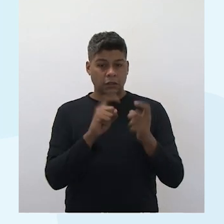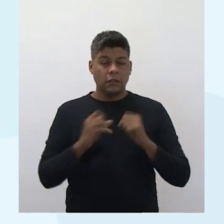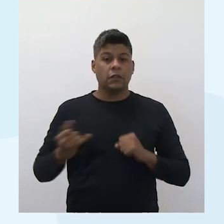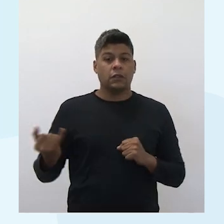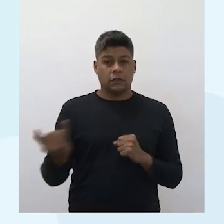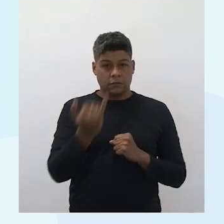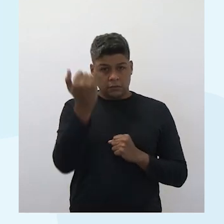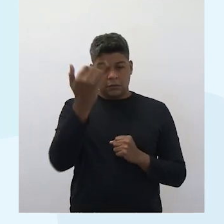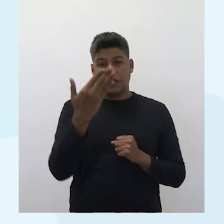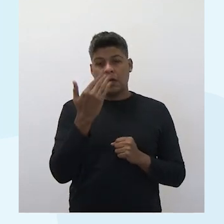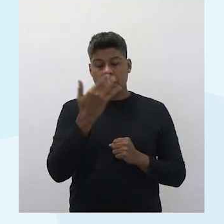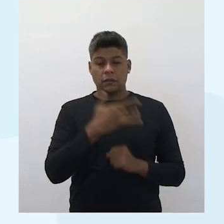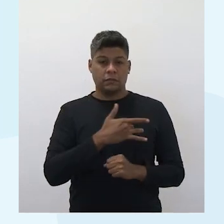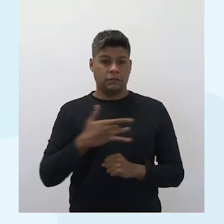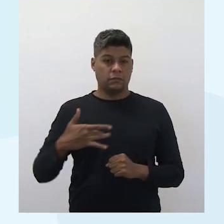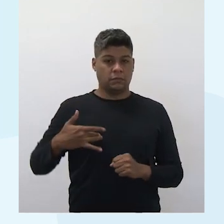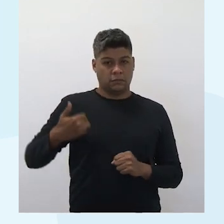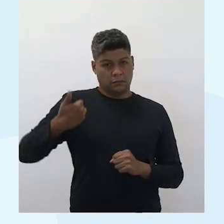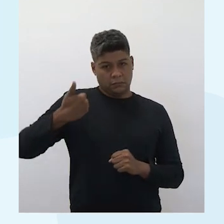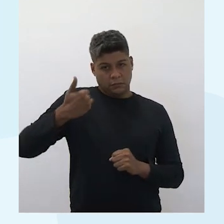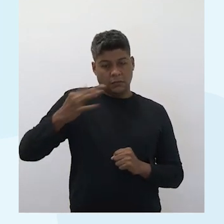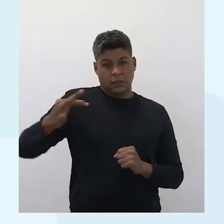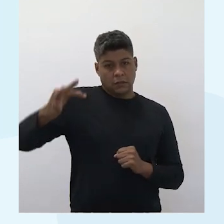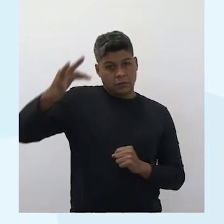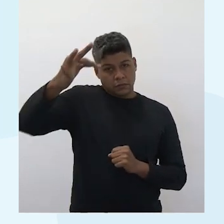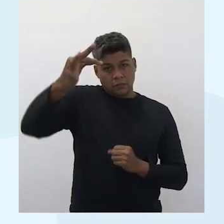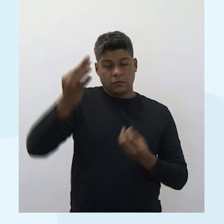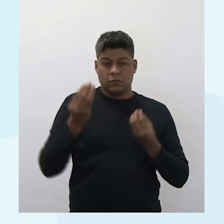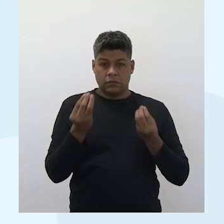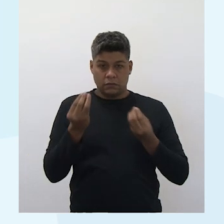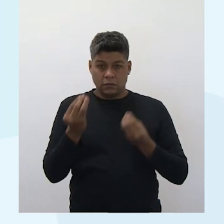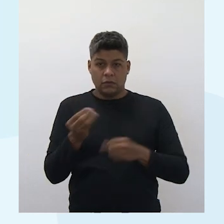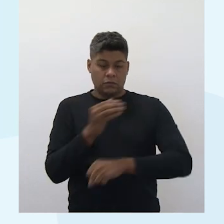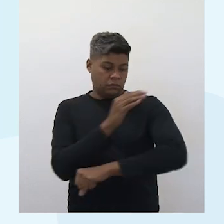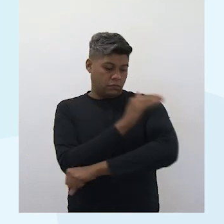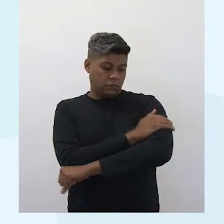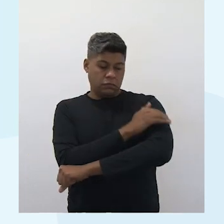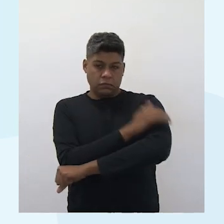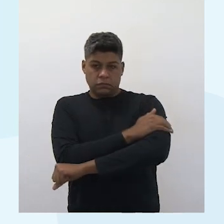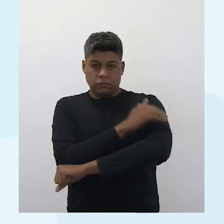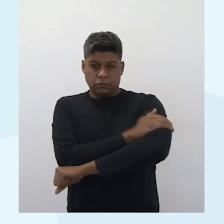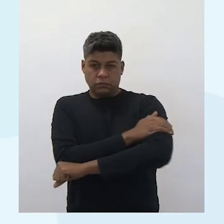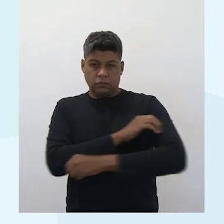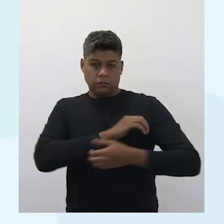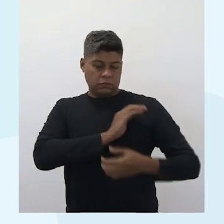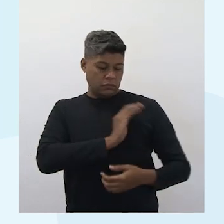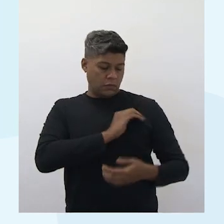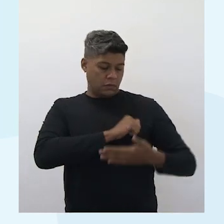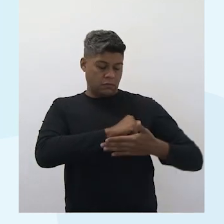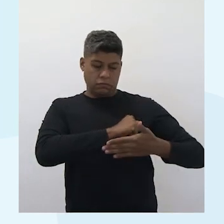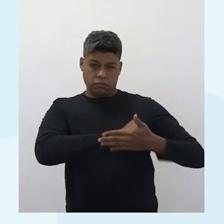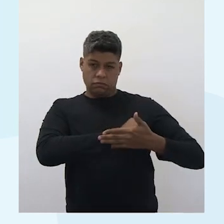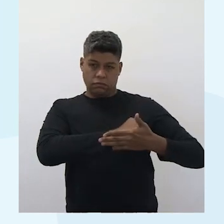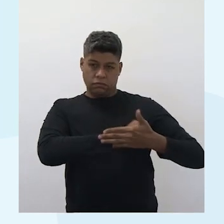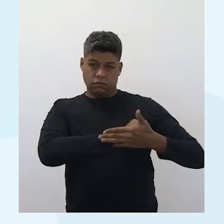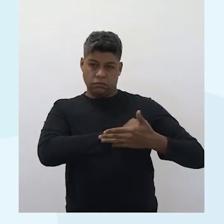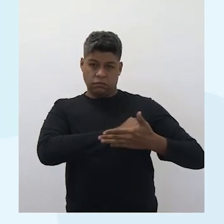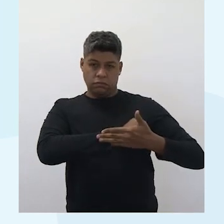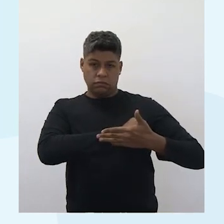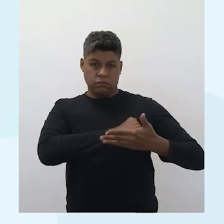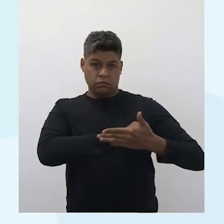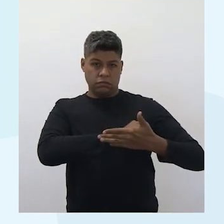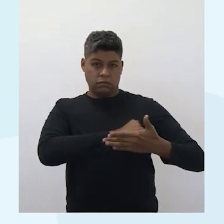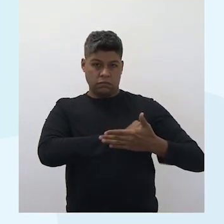de uma alimentação saudável e as implicações futuras relacionadas ao músculo, cardíaco, em detrimento